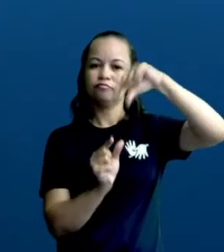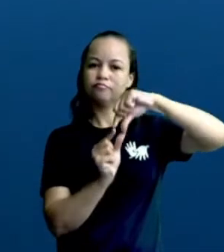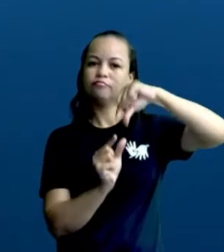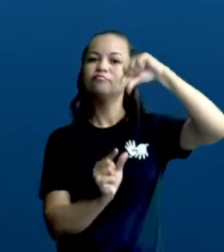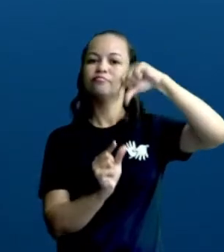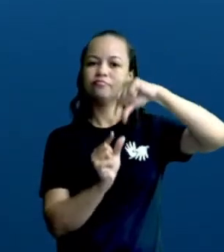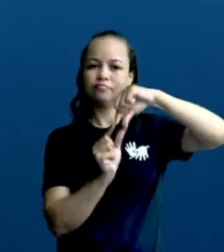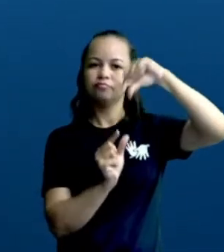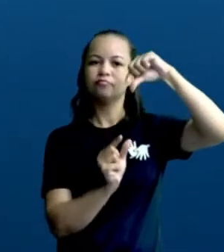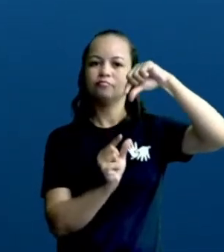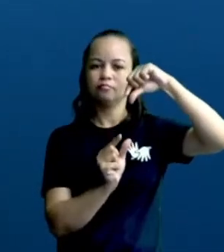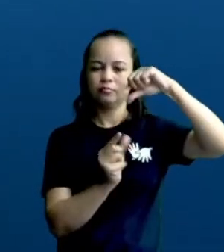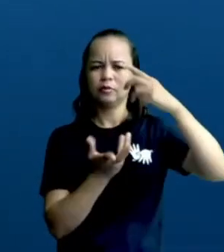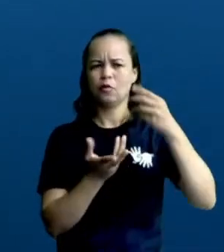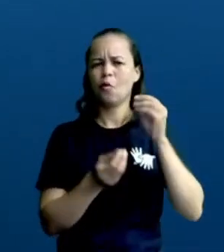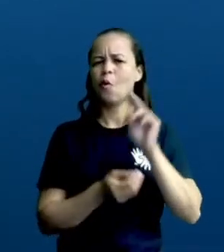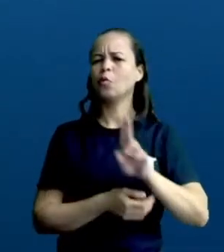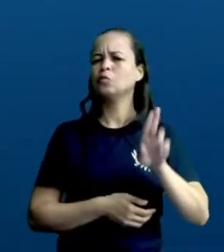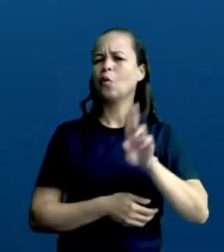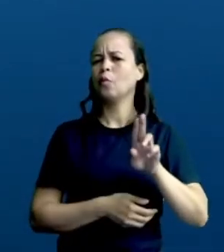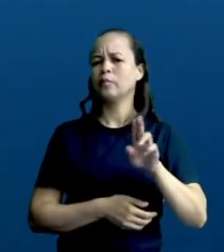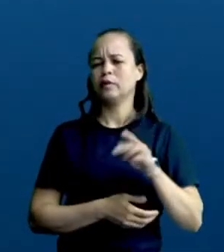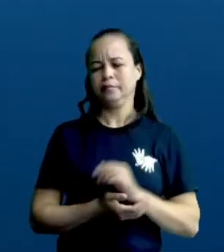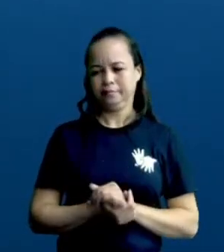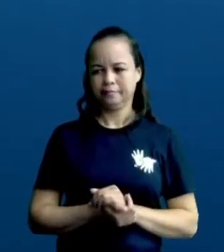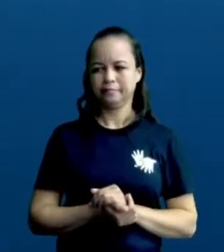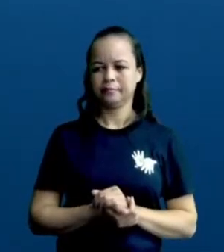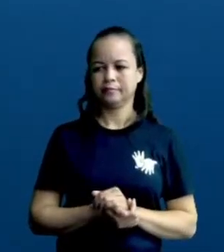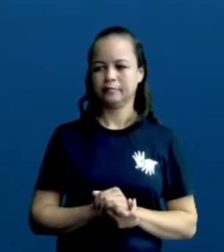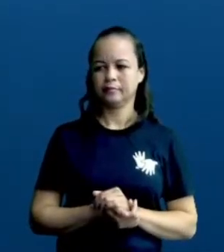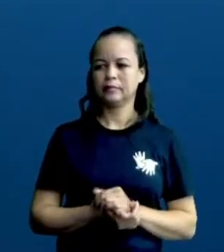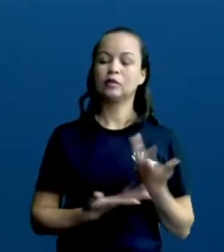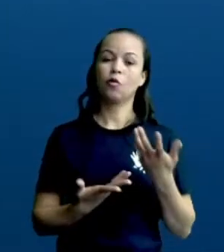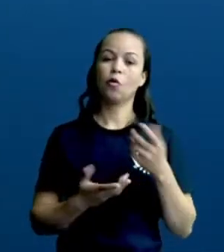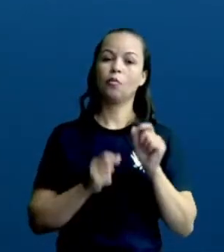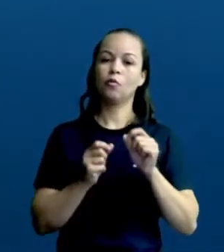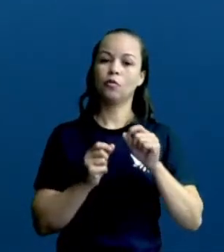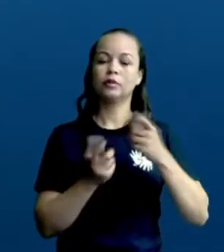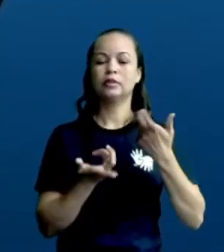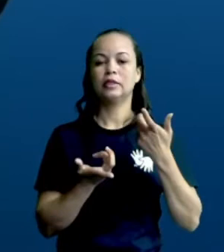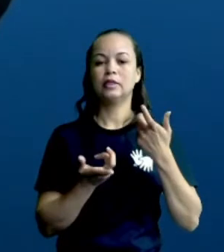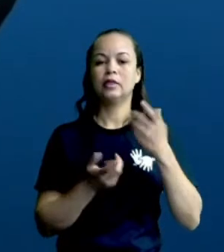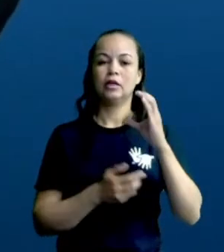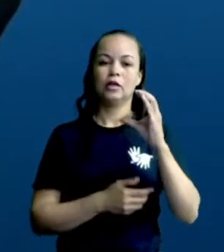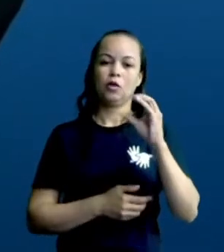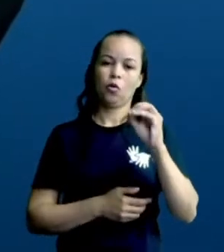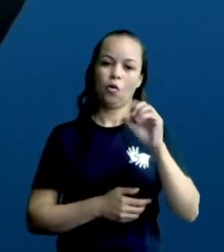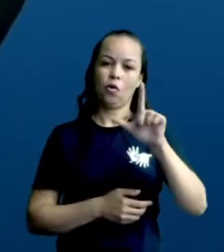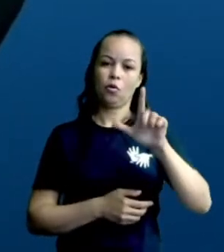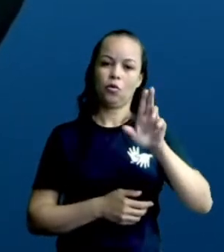vertical. Como será o nome dela? Esse é conhecido como gráfico de